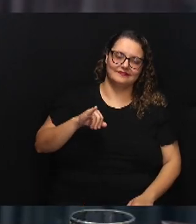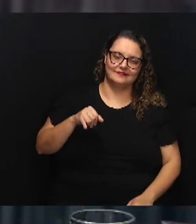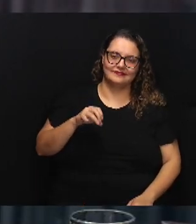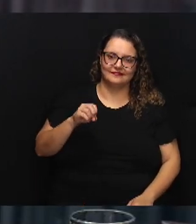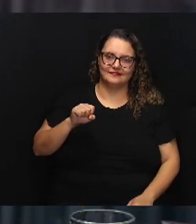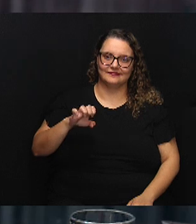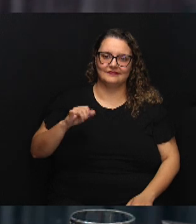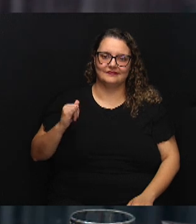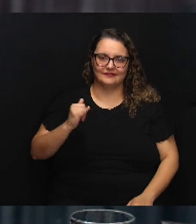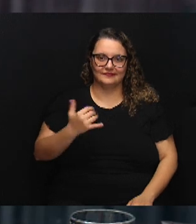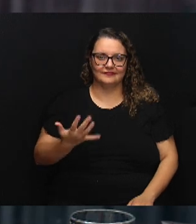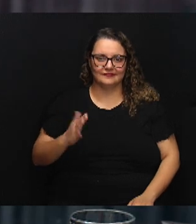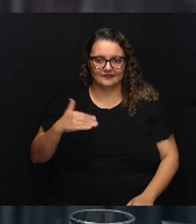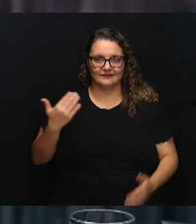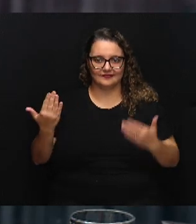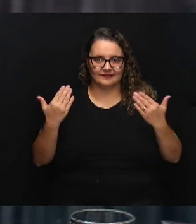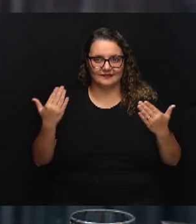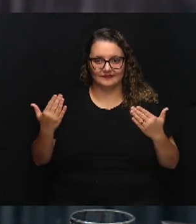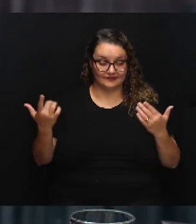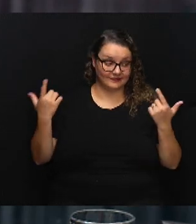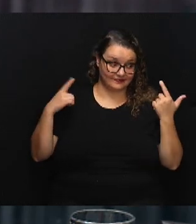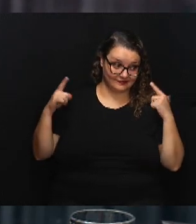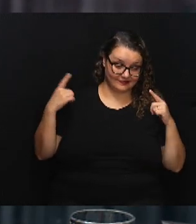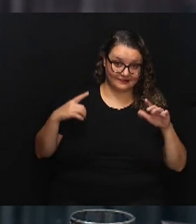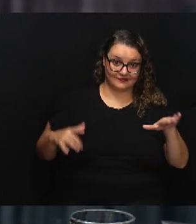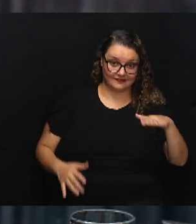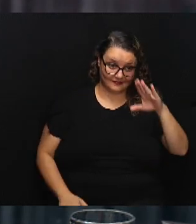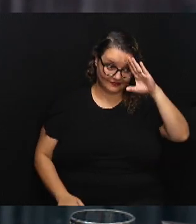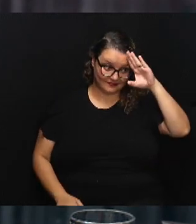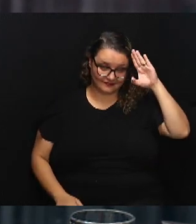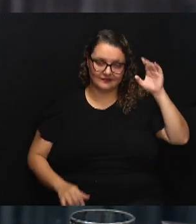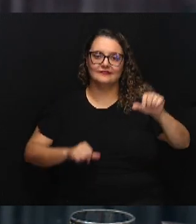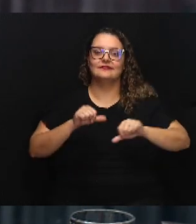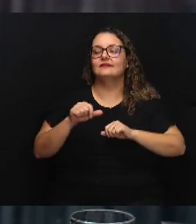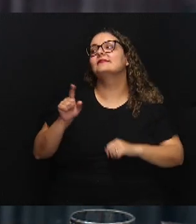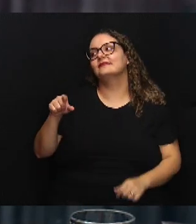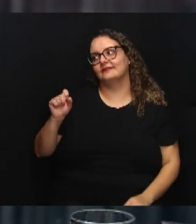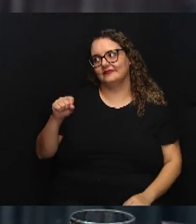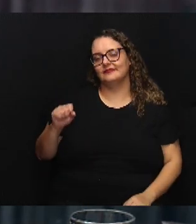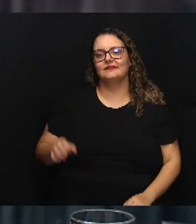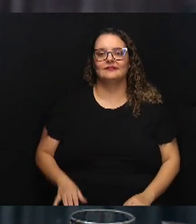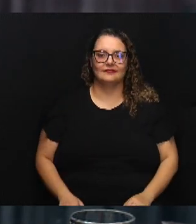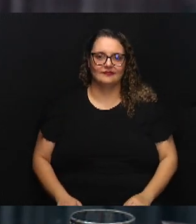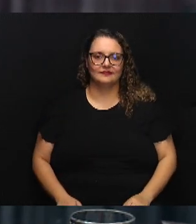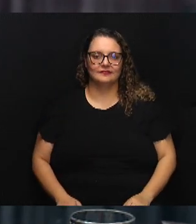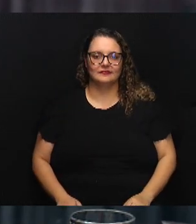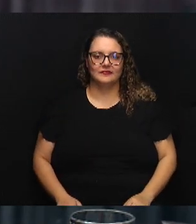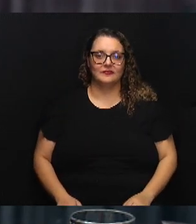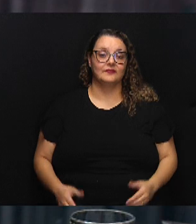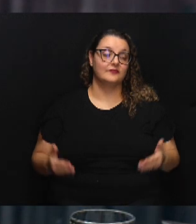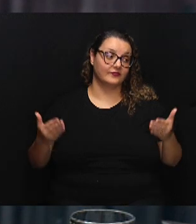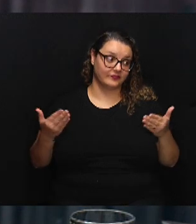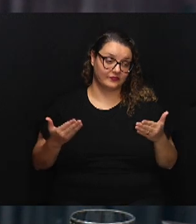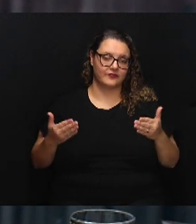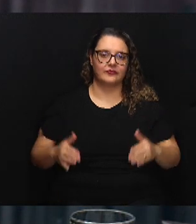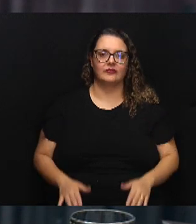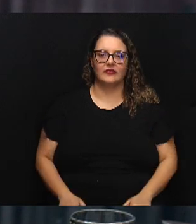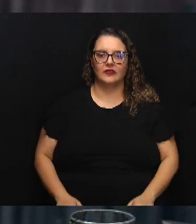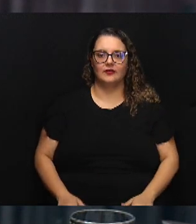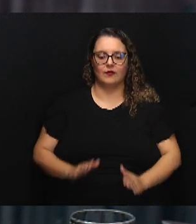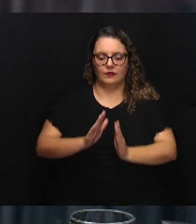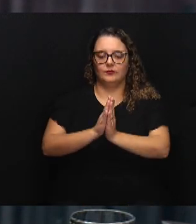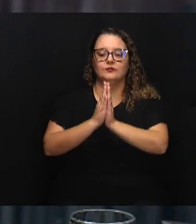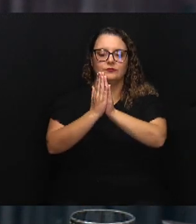gente compara algo a lazer para o acadêmico, muda muito né? as pretensões, né? Hoje, eu considero o